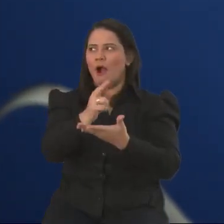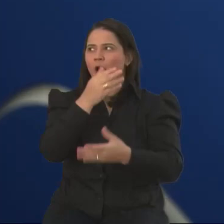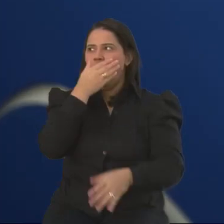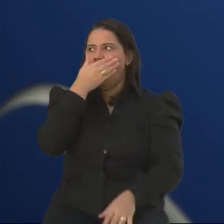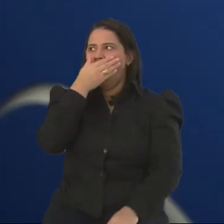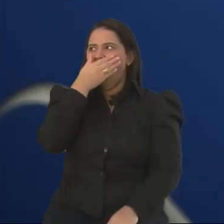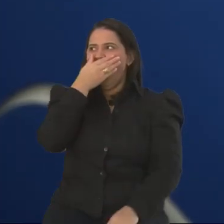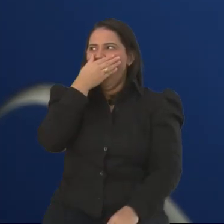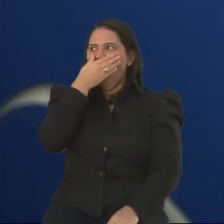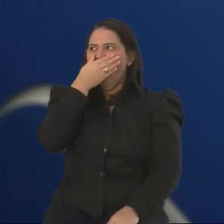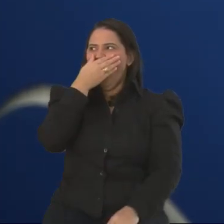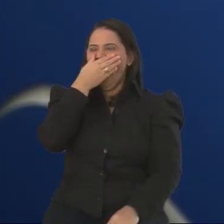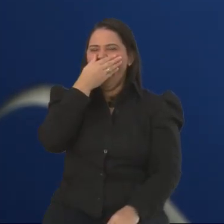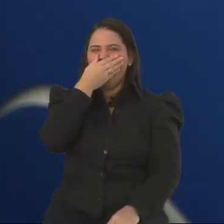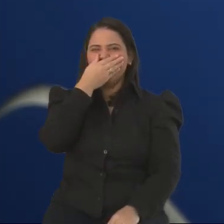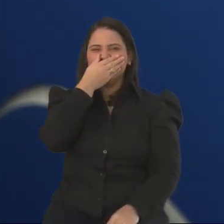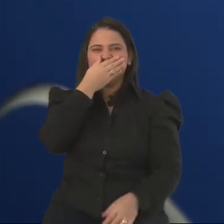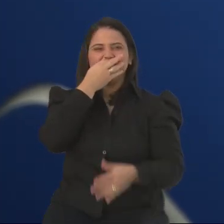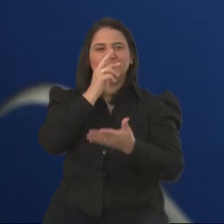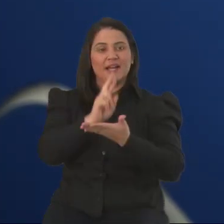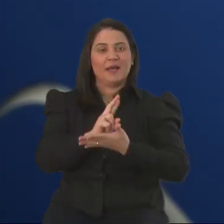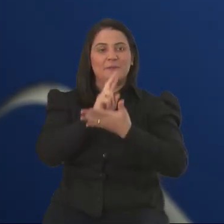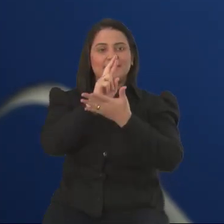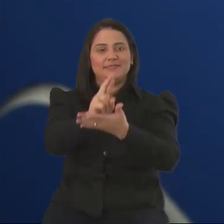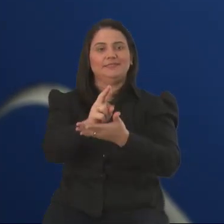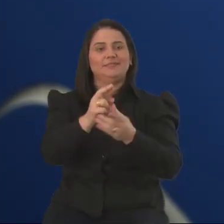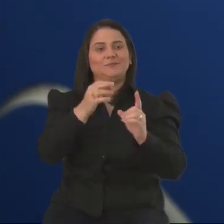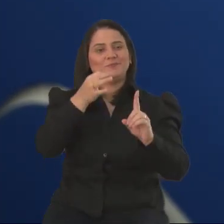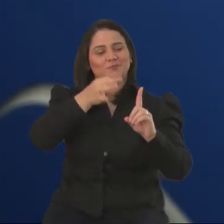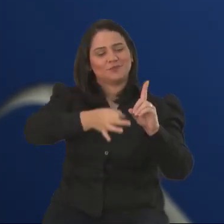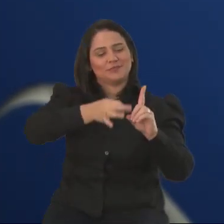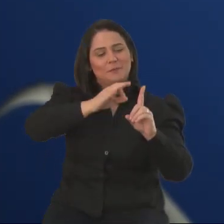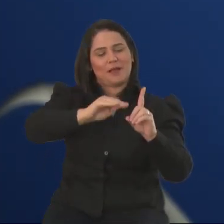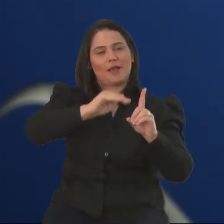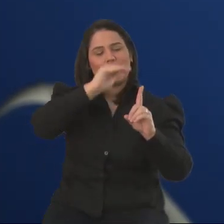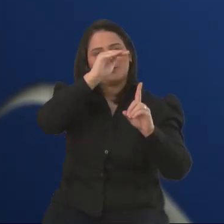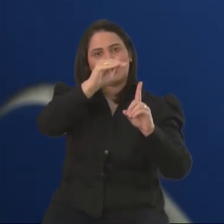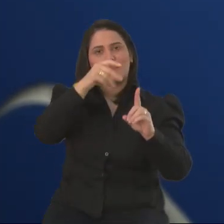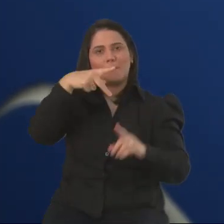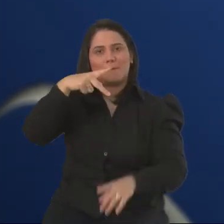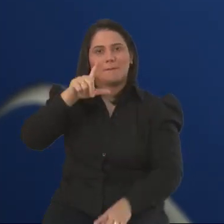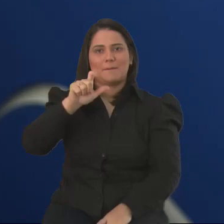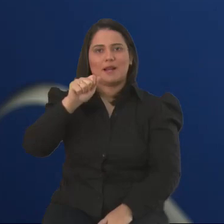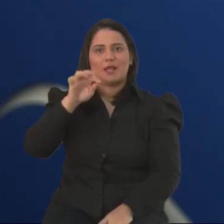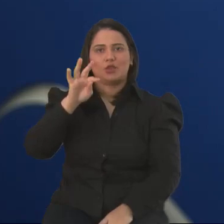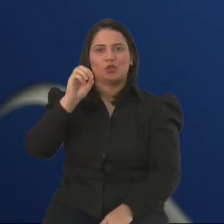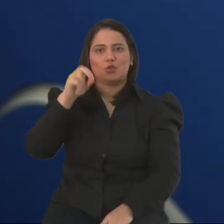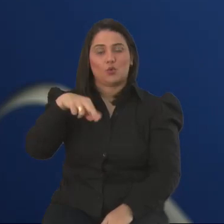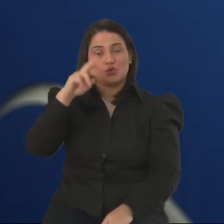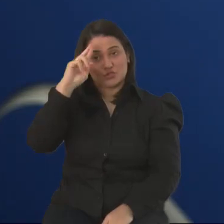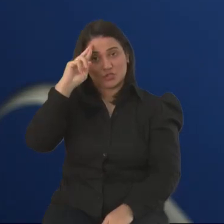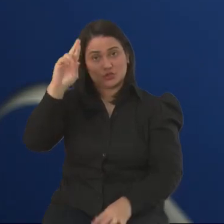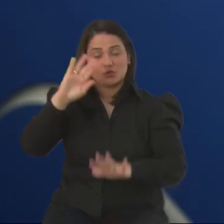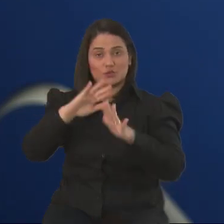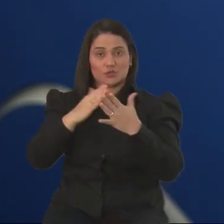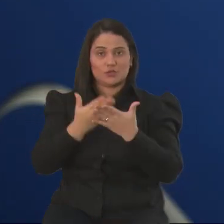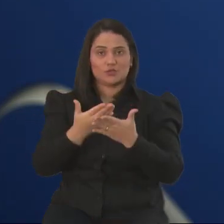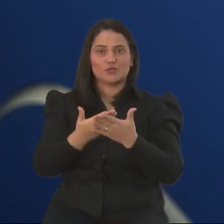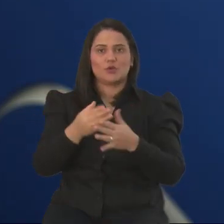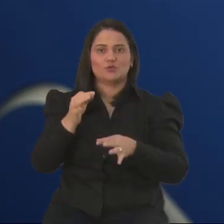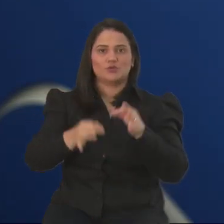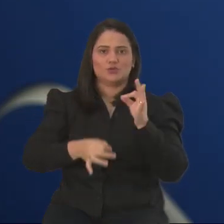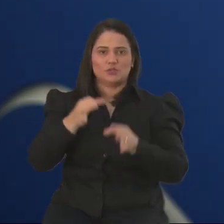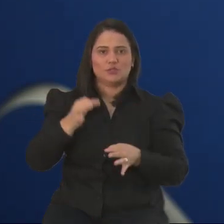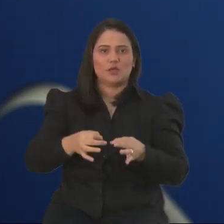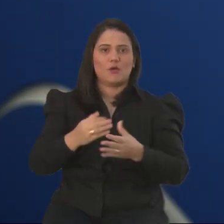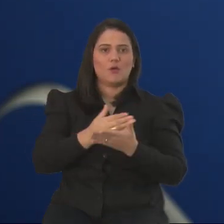desembargador Platon Teixeira de Azevedo Filho, diretor da Escola Judicial. Começo cumprimentando